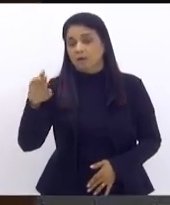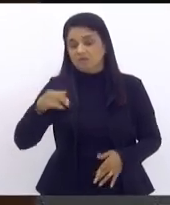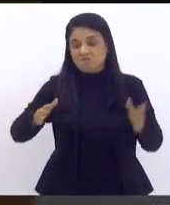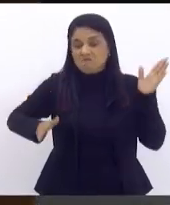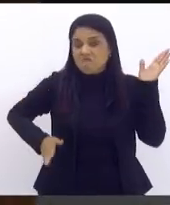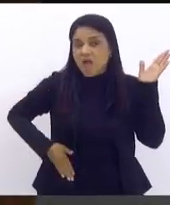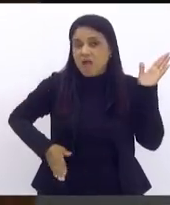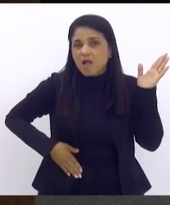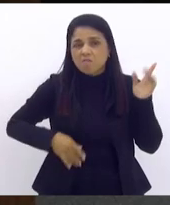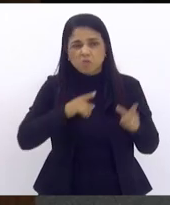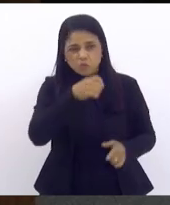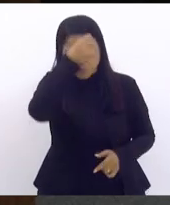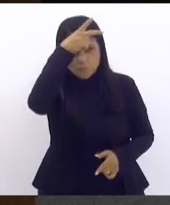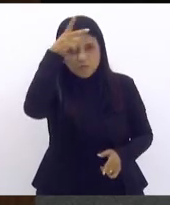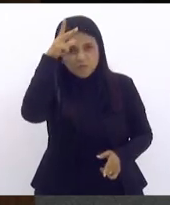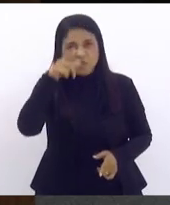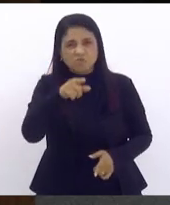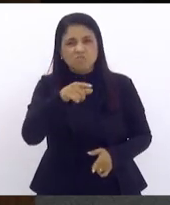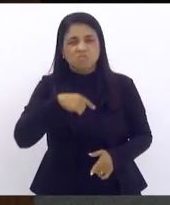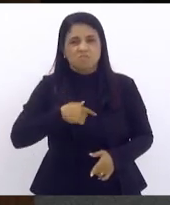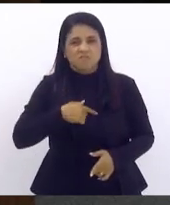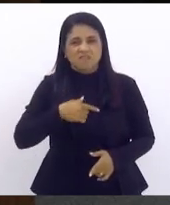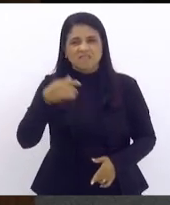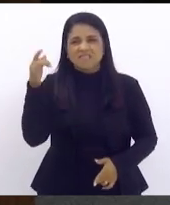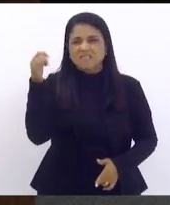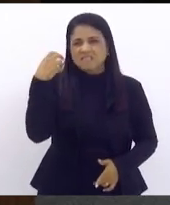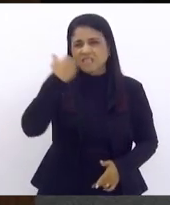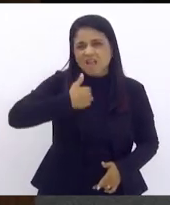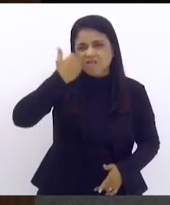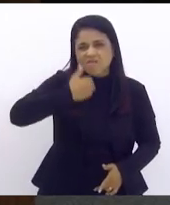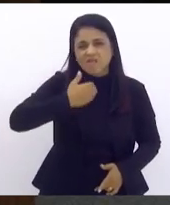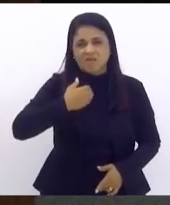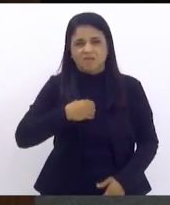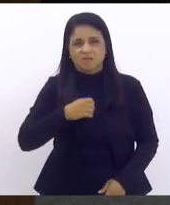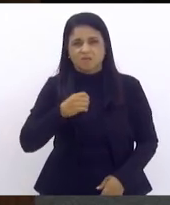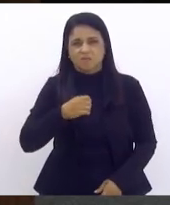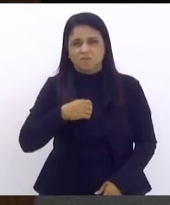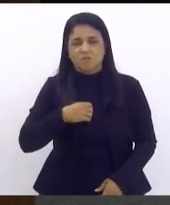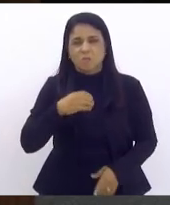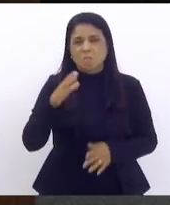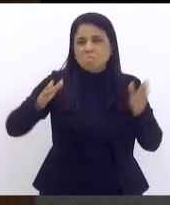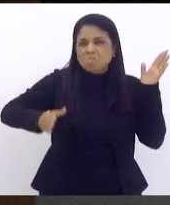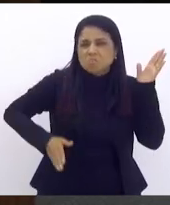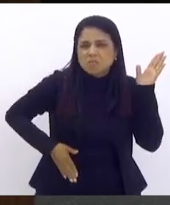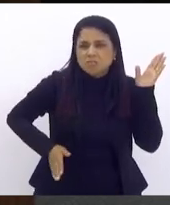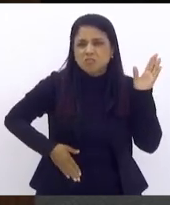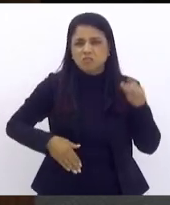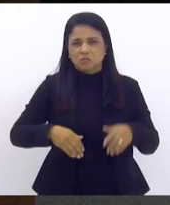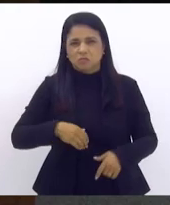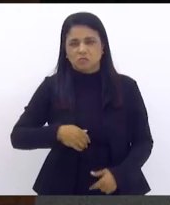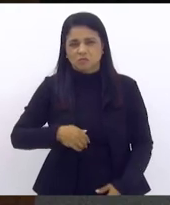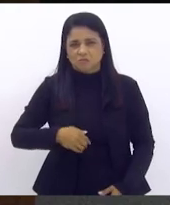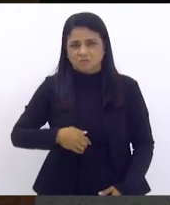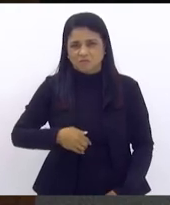um vagabundo, picareta, mau caráter, bandido,